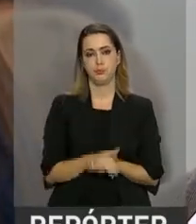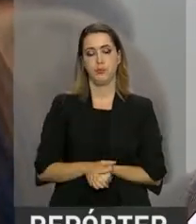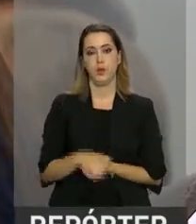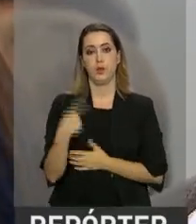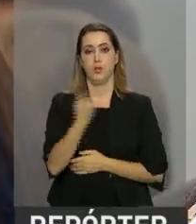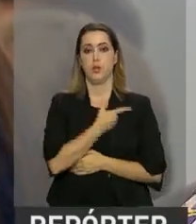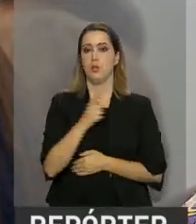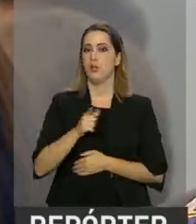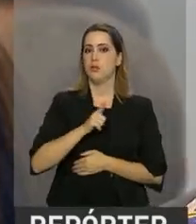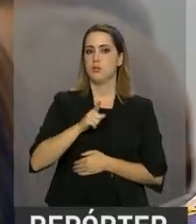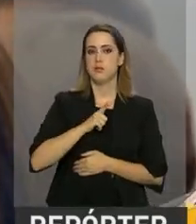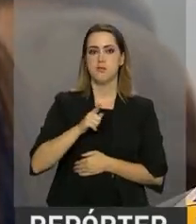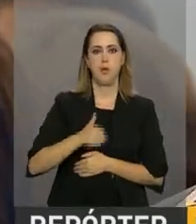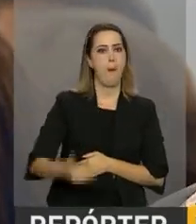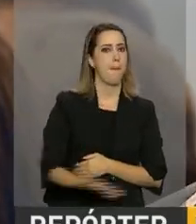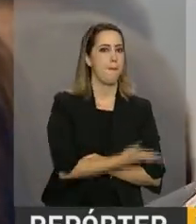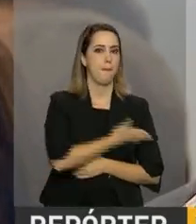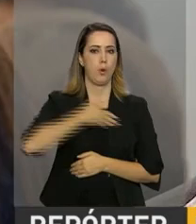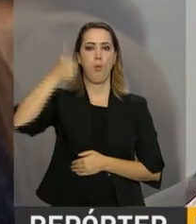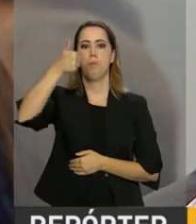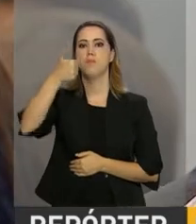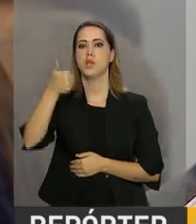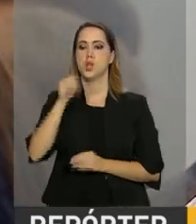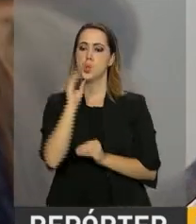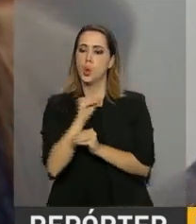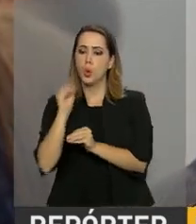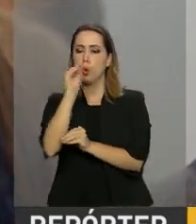tratamento do mundo, o dolutegravir incorporado ao